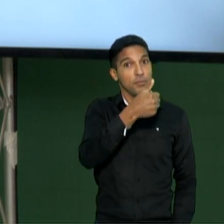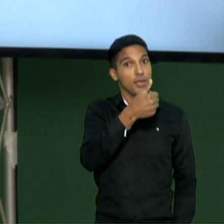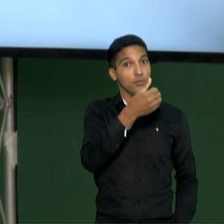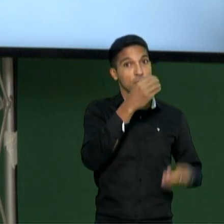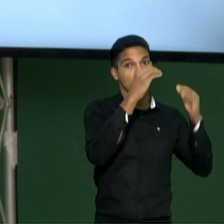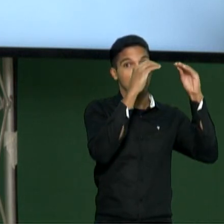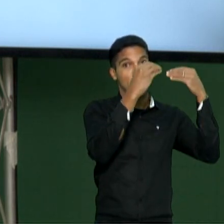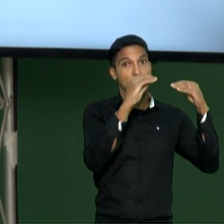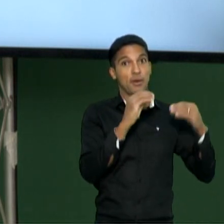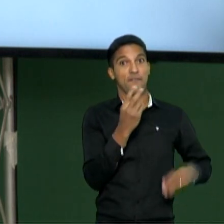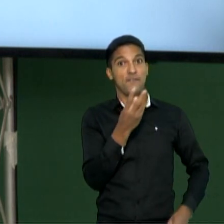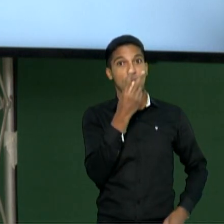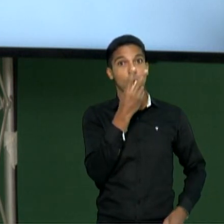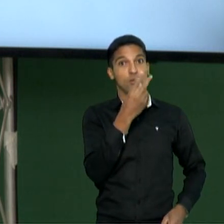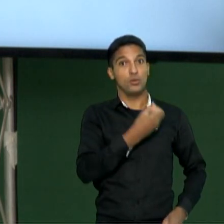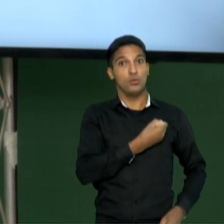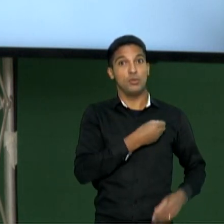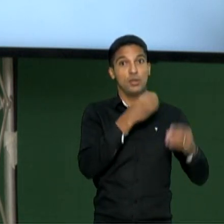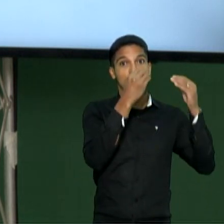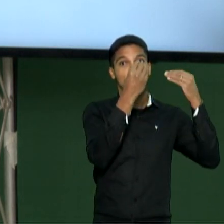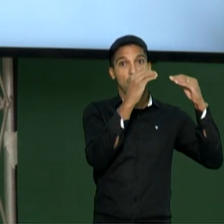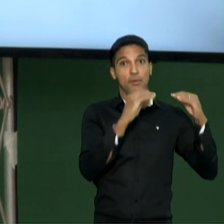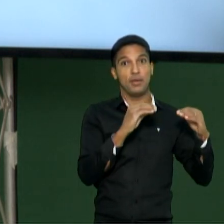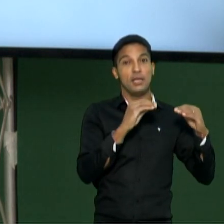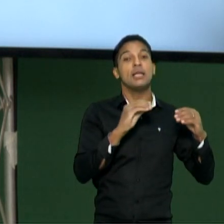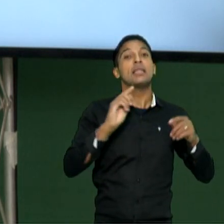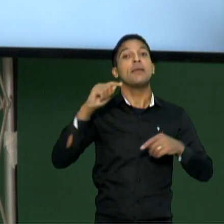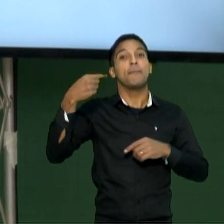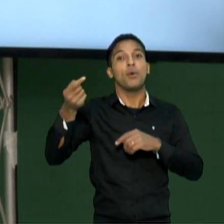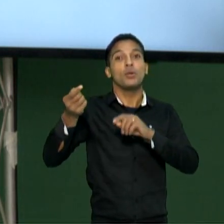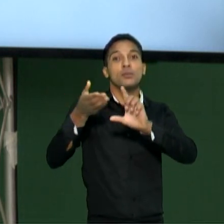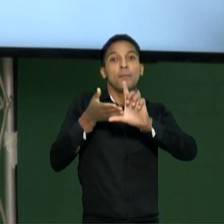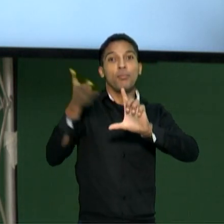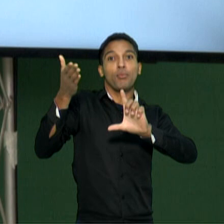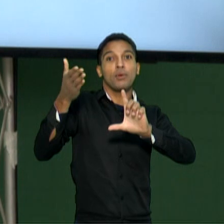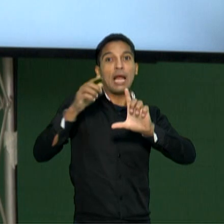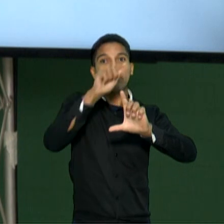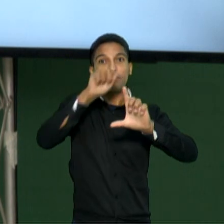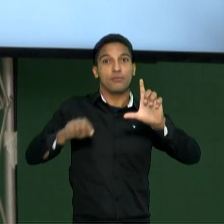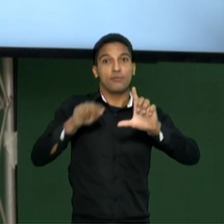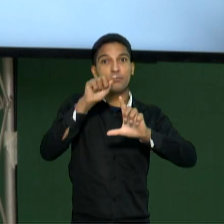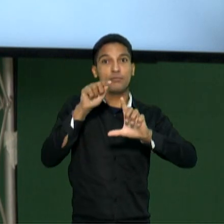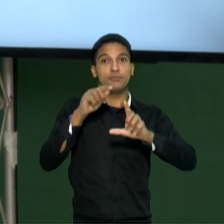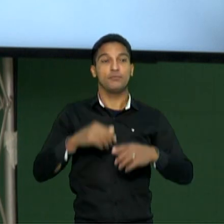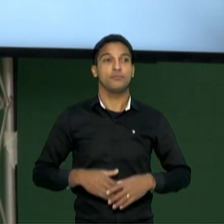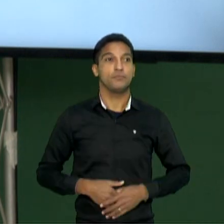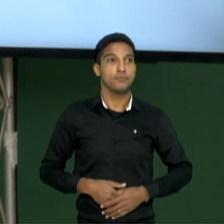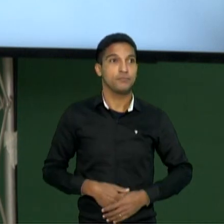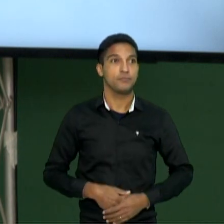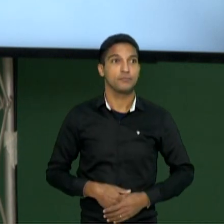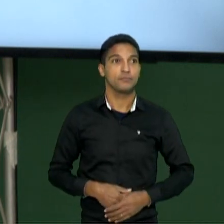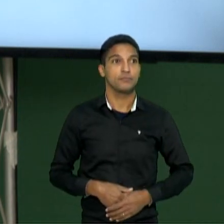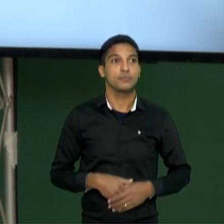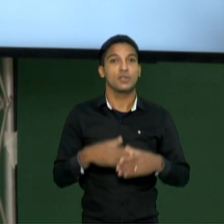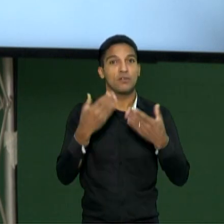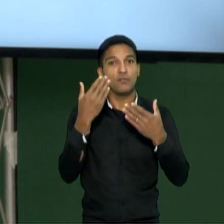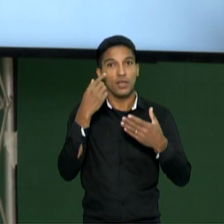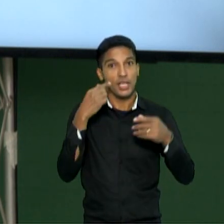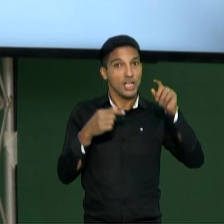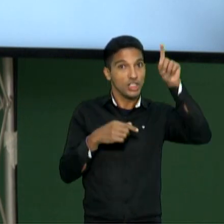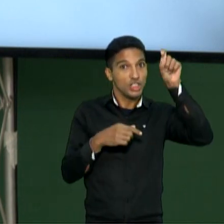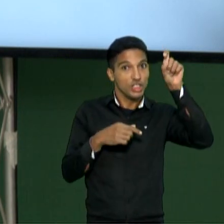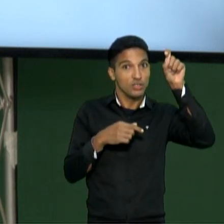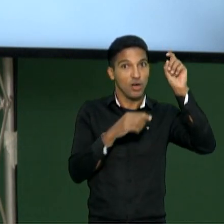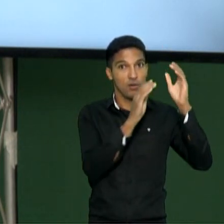tabela, com o auxílio da tabela, fica muito tranquilo da gente construir esse gráfico. Veja, esses valores que estão aqui na coluna do x, menos